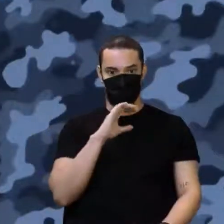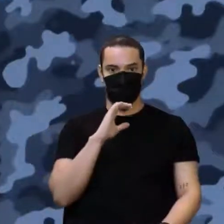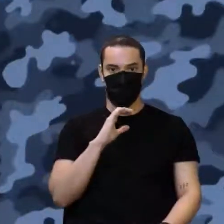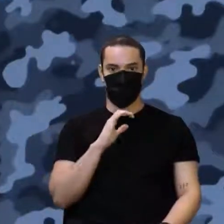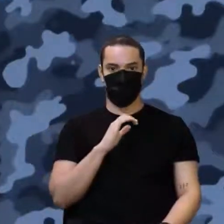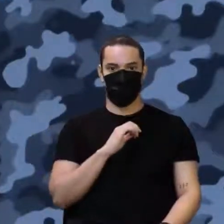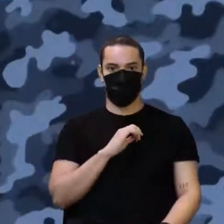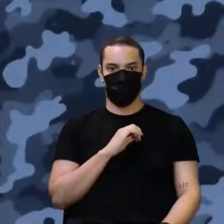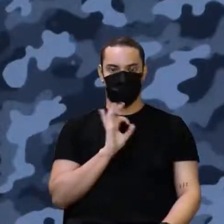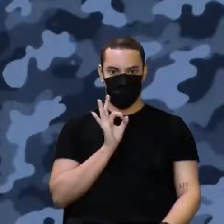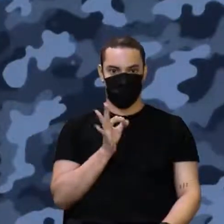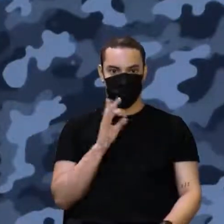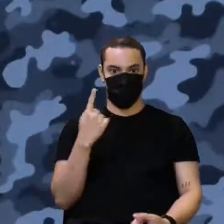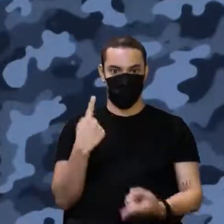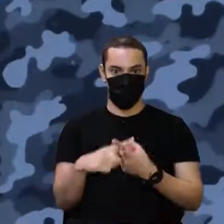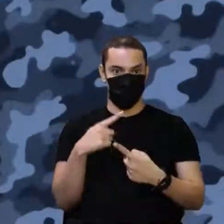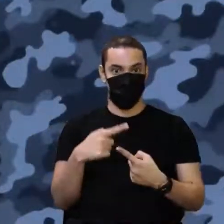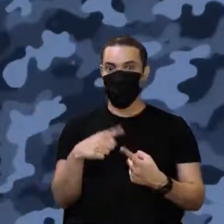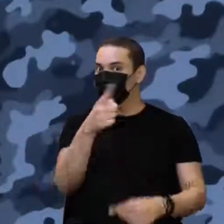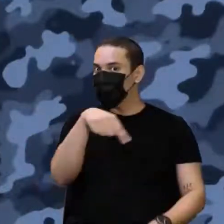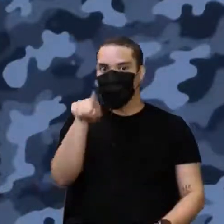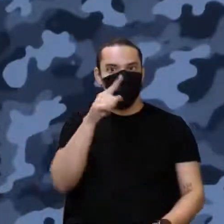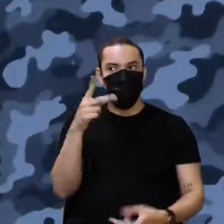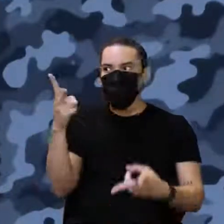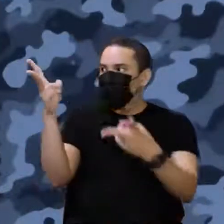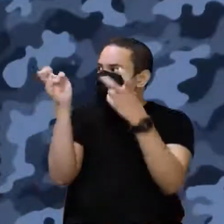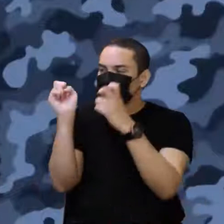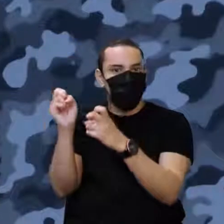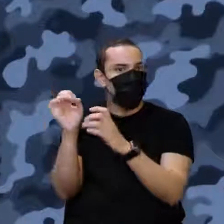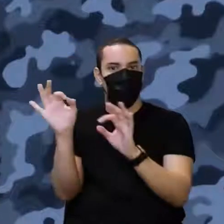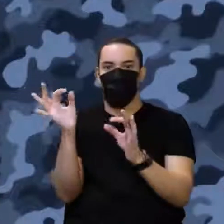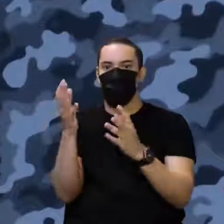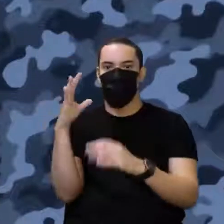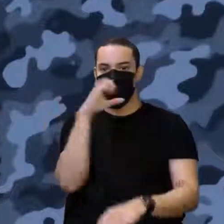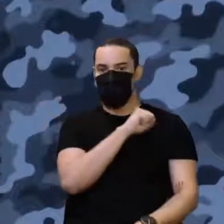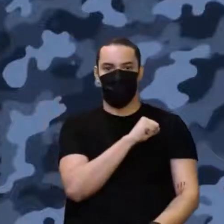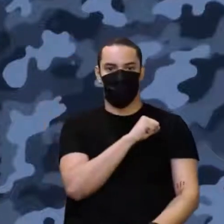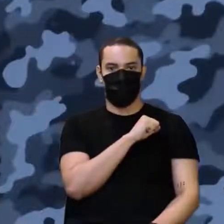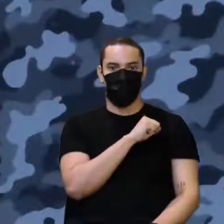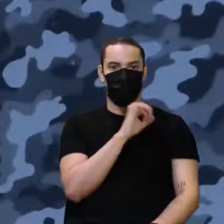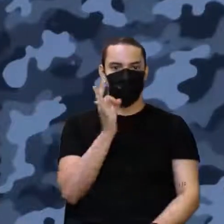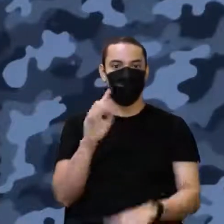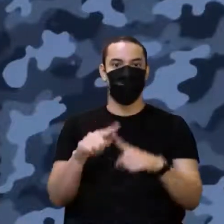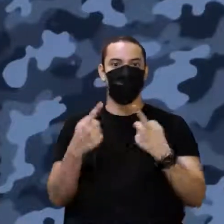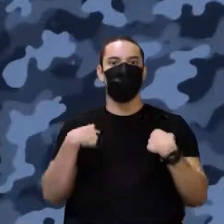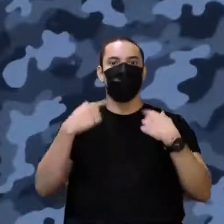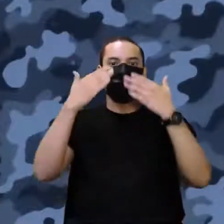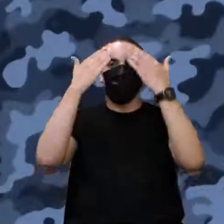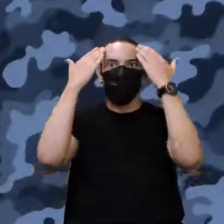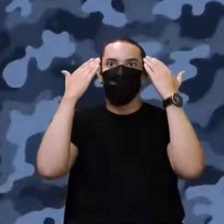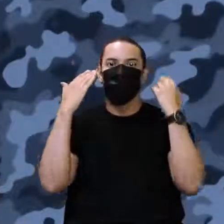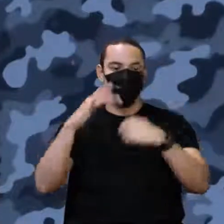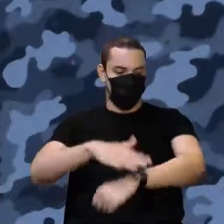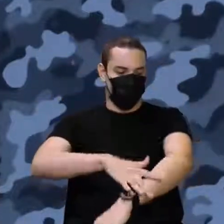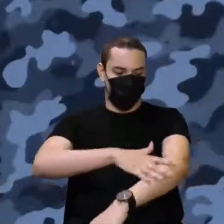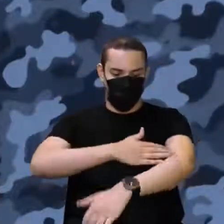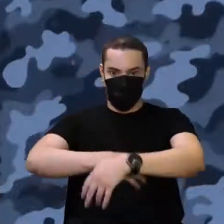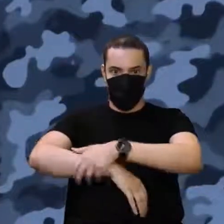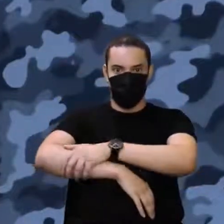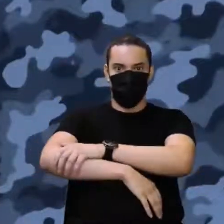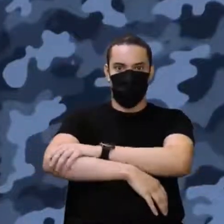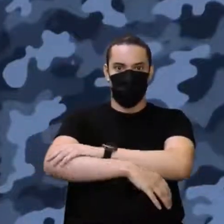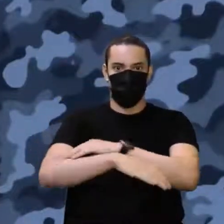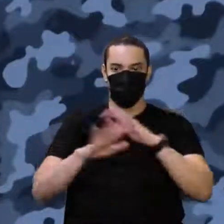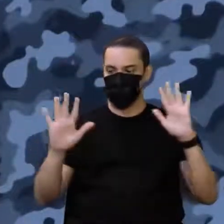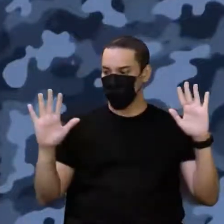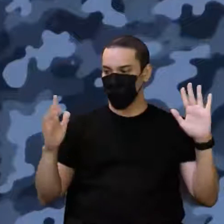rapidamente. Eu estaria imperceptível aos seus olhos, meus amores. Porém, eu estou aqui com a cor da minha pele, que se